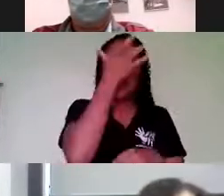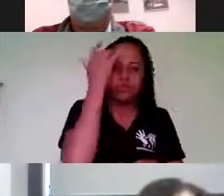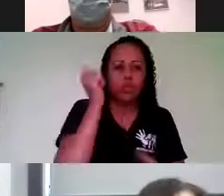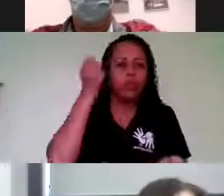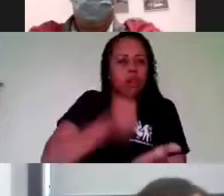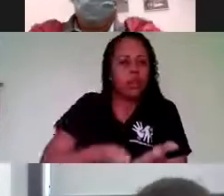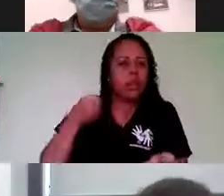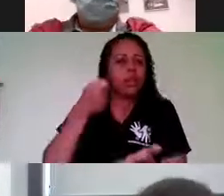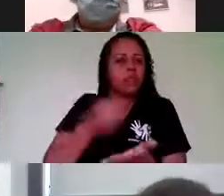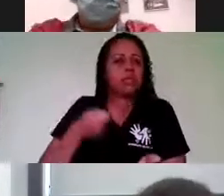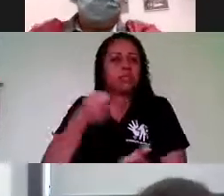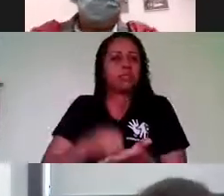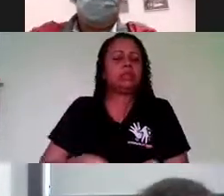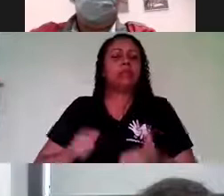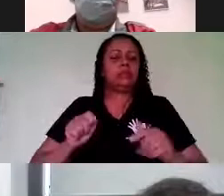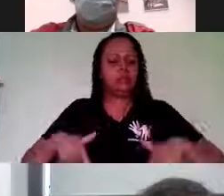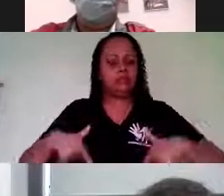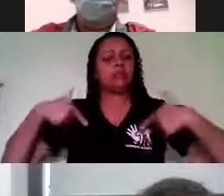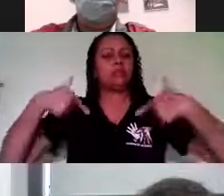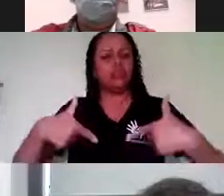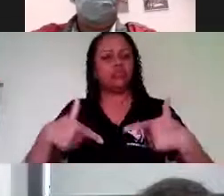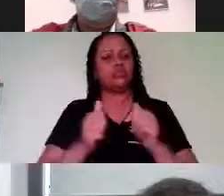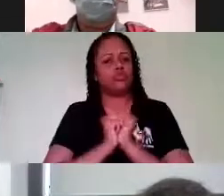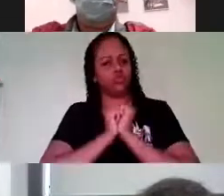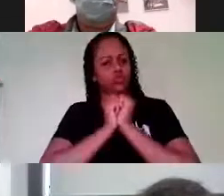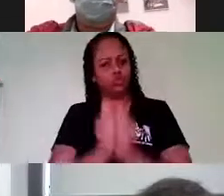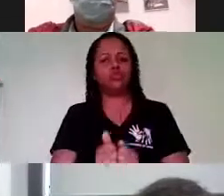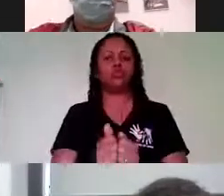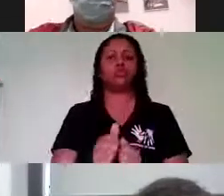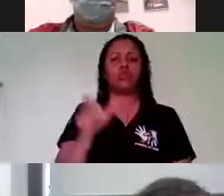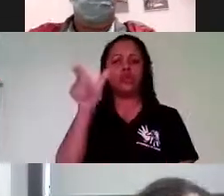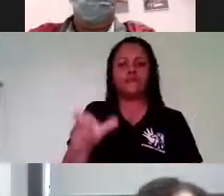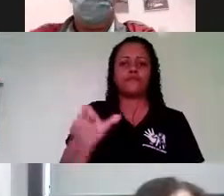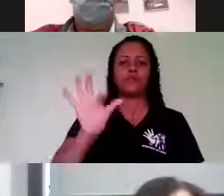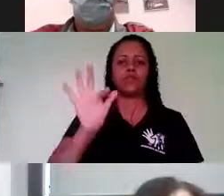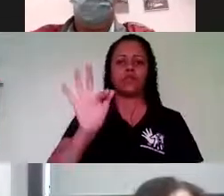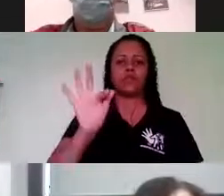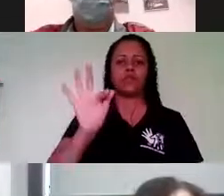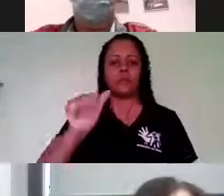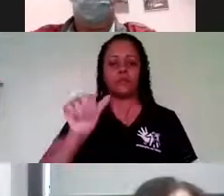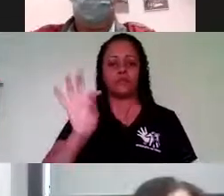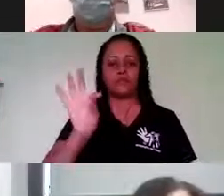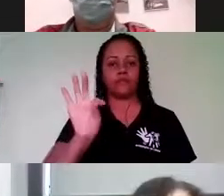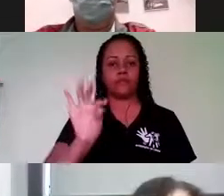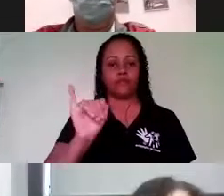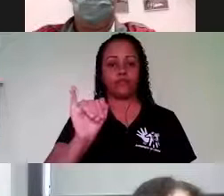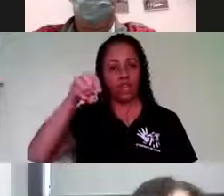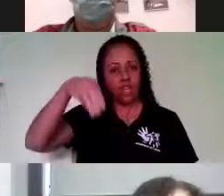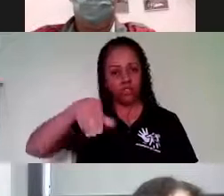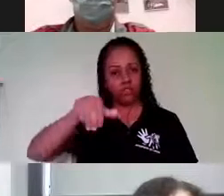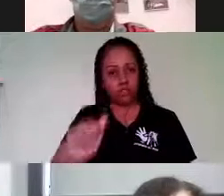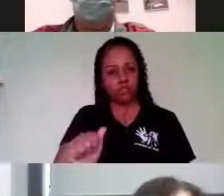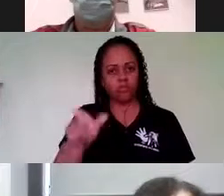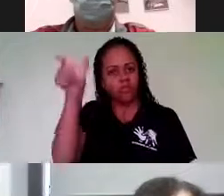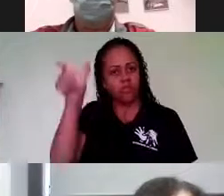Tá? Então, tá a Fátima, né? Gente, a Fátima, que está aqui na reunião, é um dos maiores pé de boi que a gente tem assim